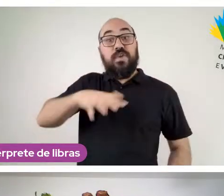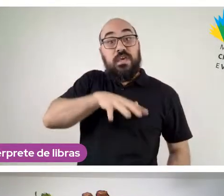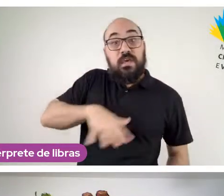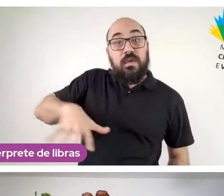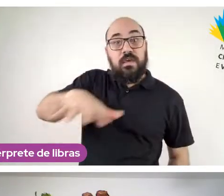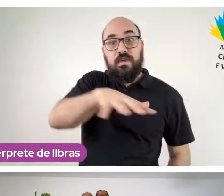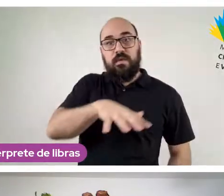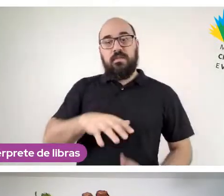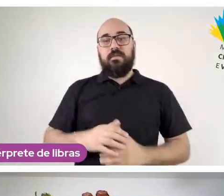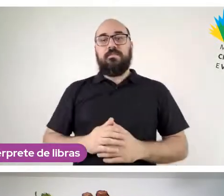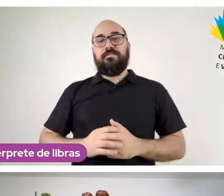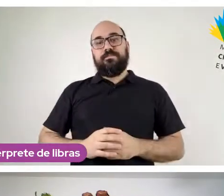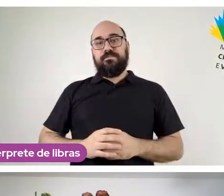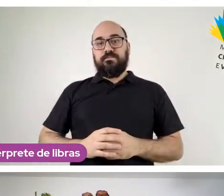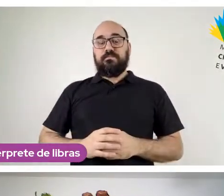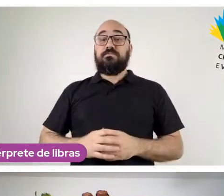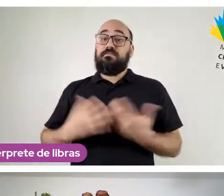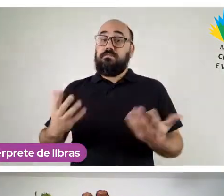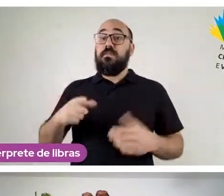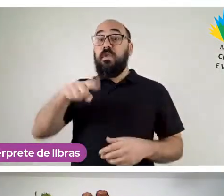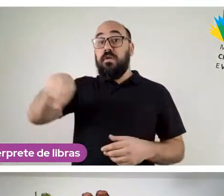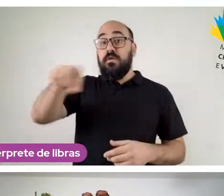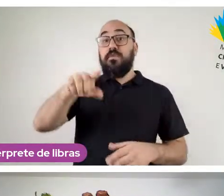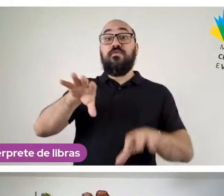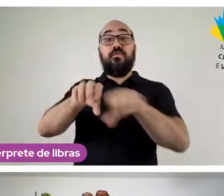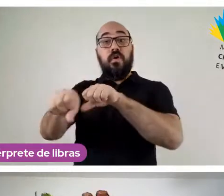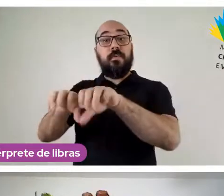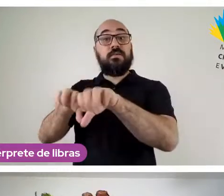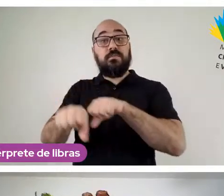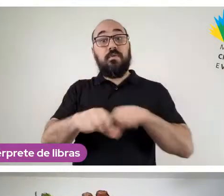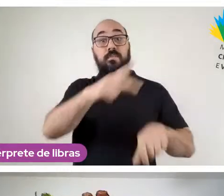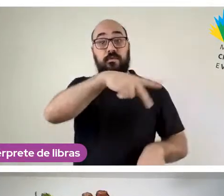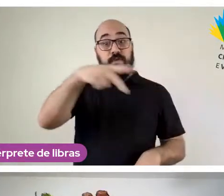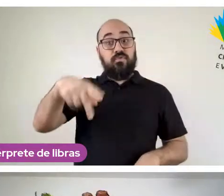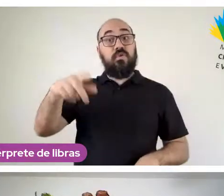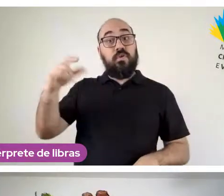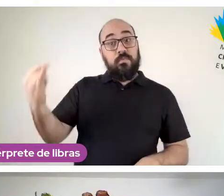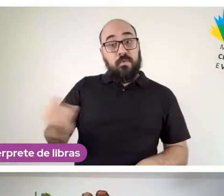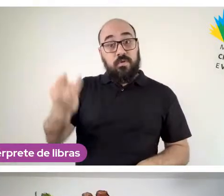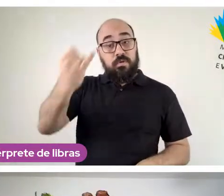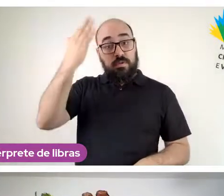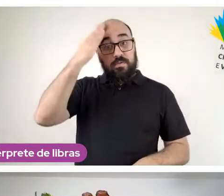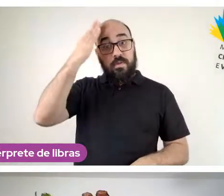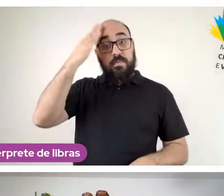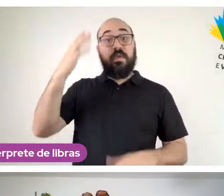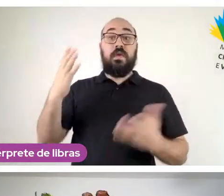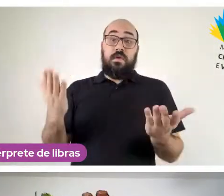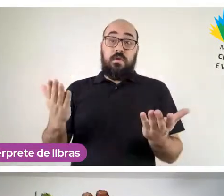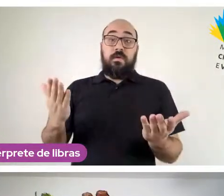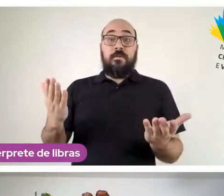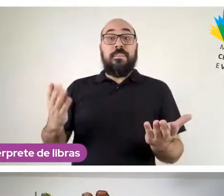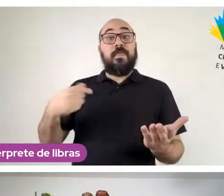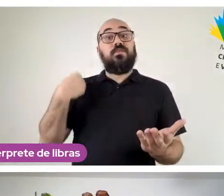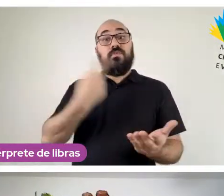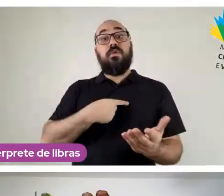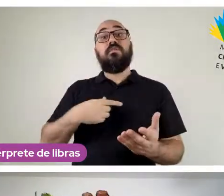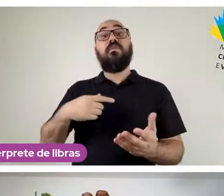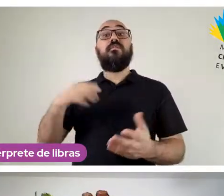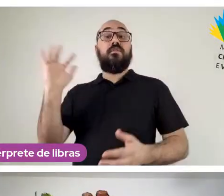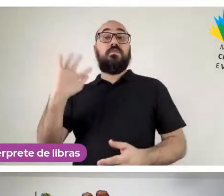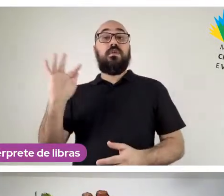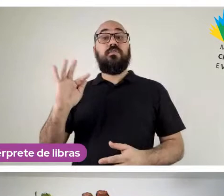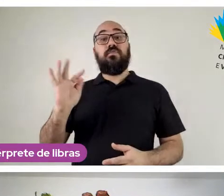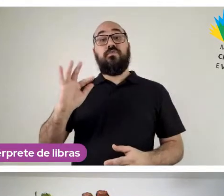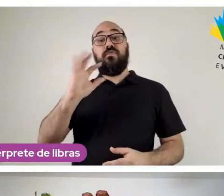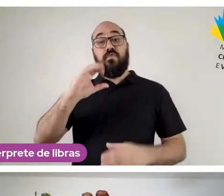Formação de Professores, sendo que a nossa Faculdade de Oceanografia, ela é uma unidade que